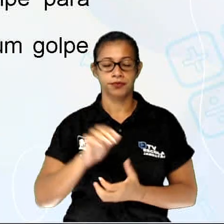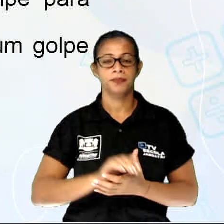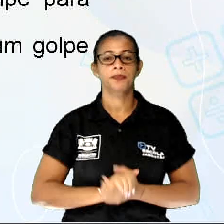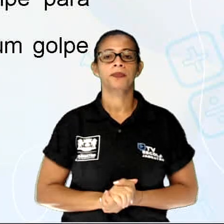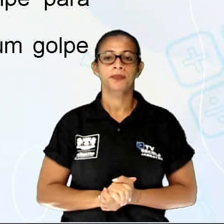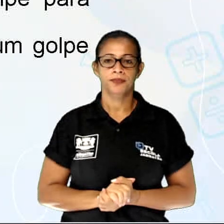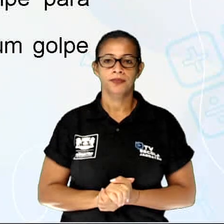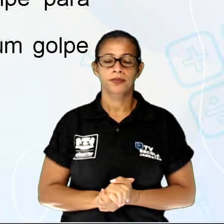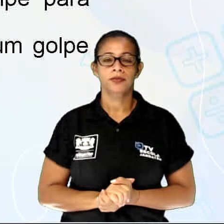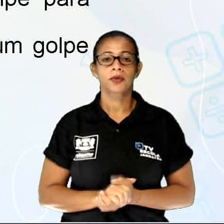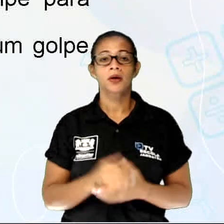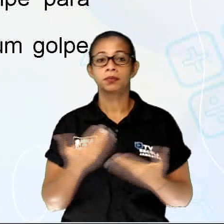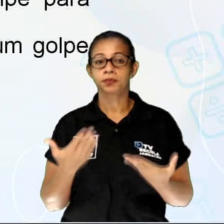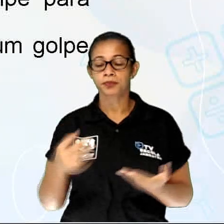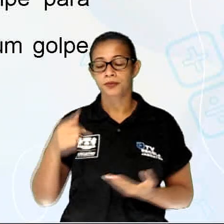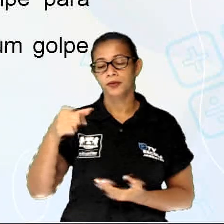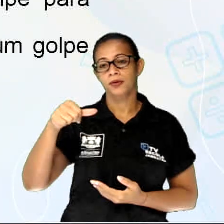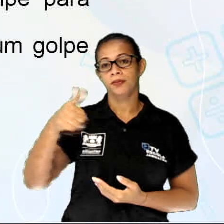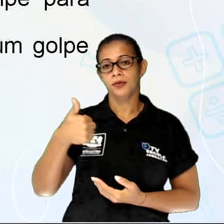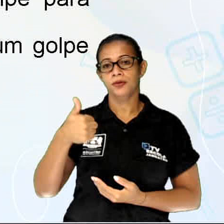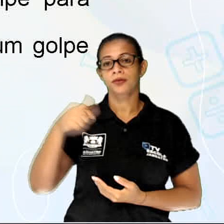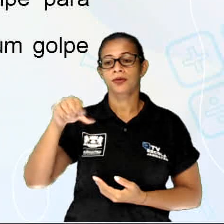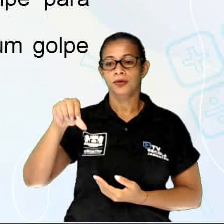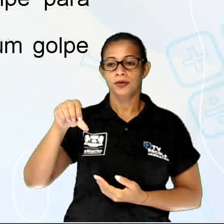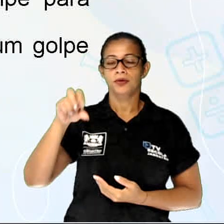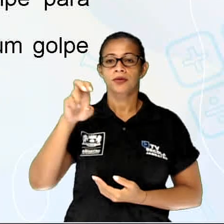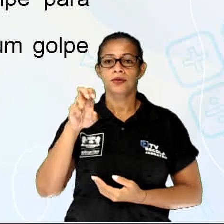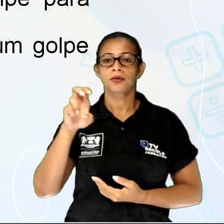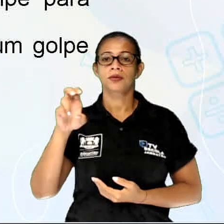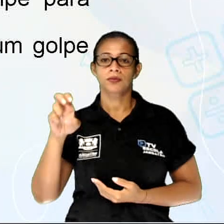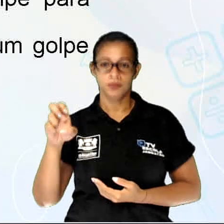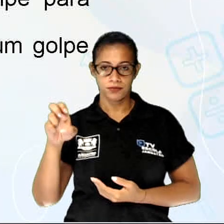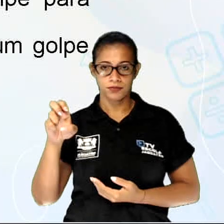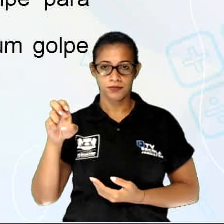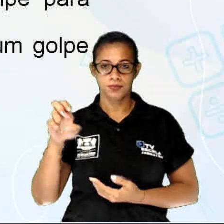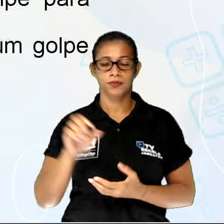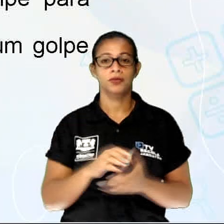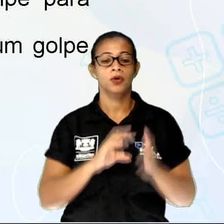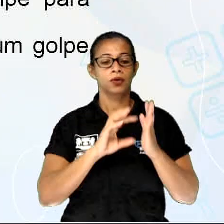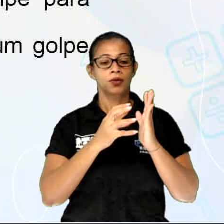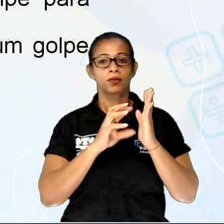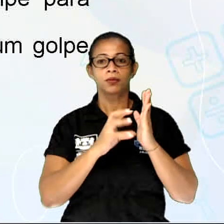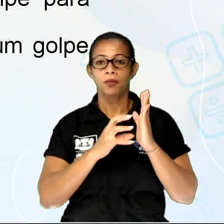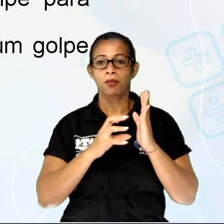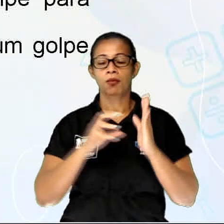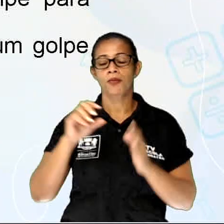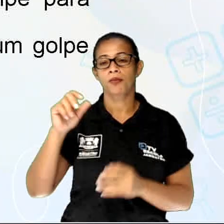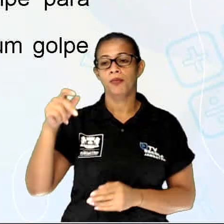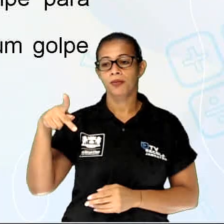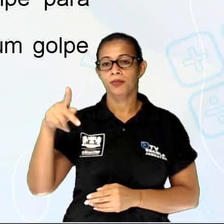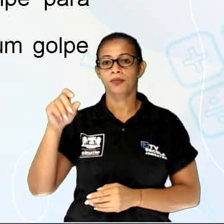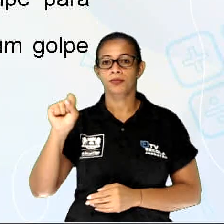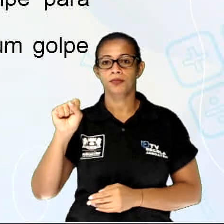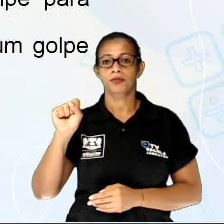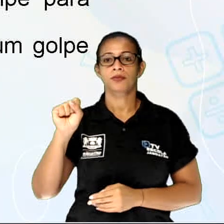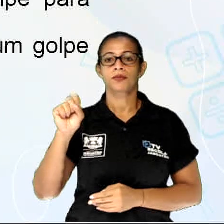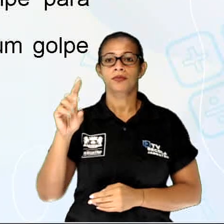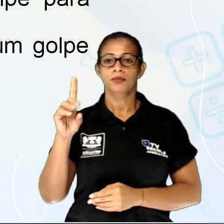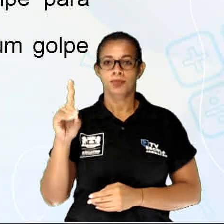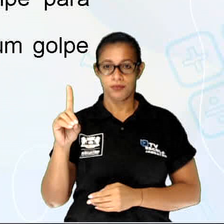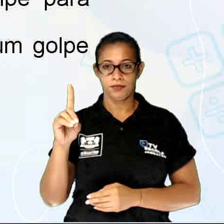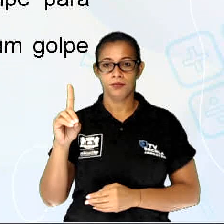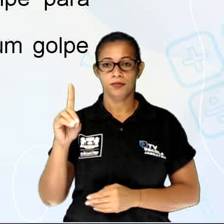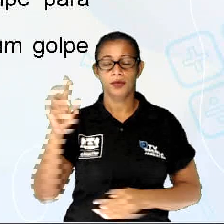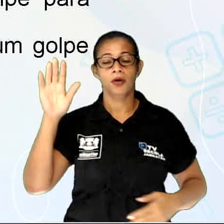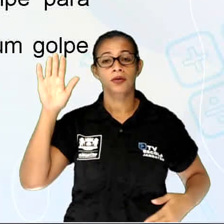em 1955, o PSD lança a candidatura de JK à presidência.